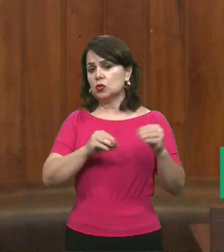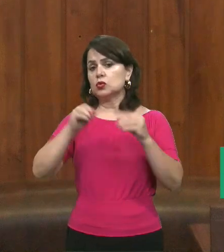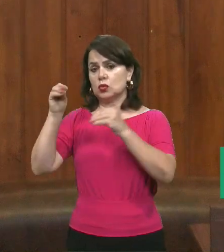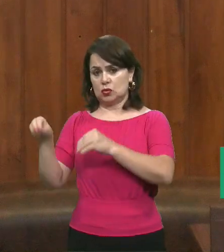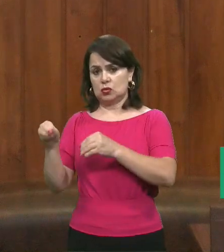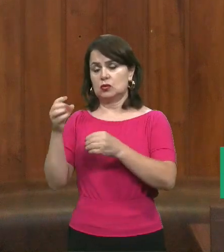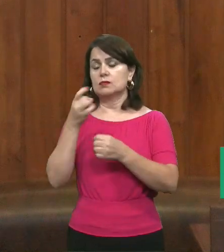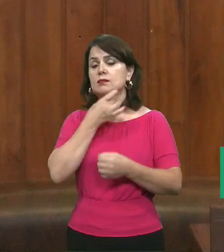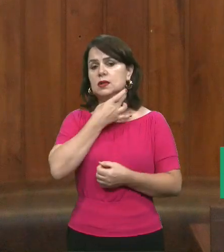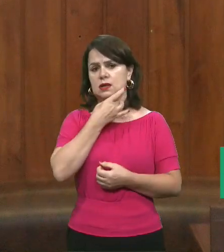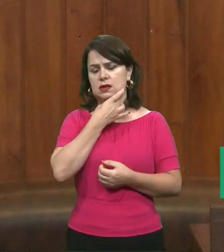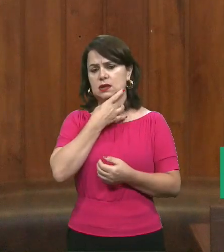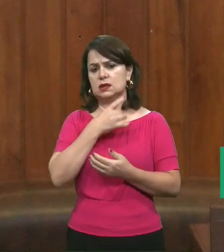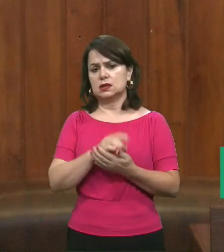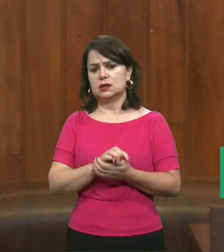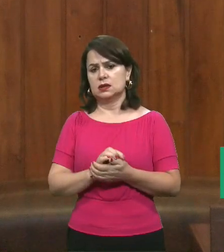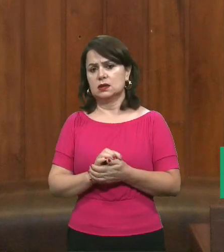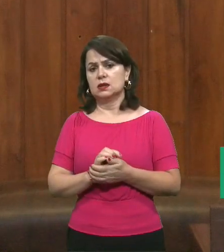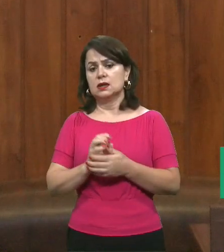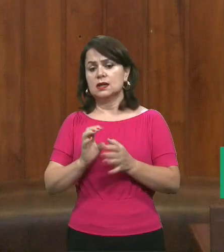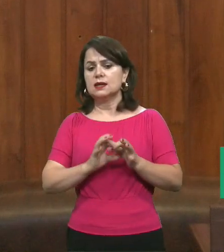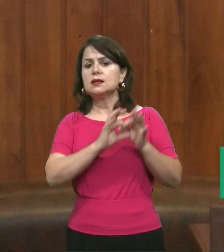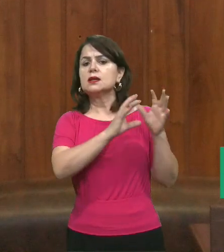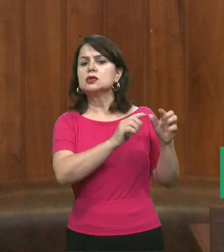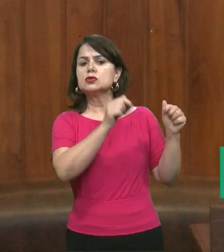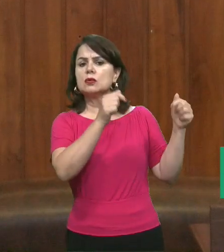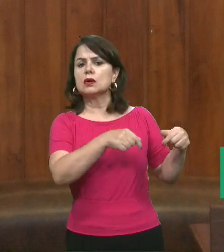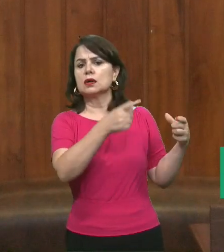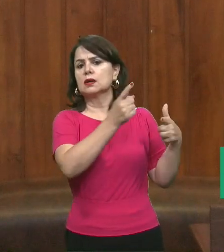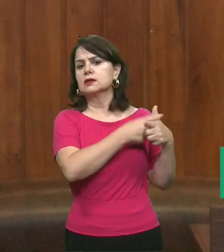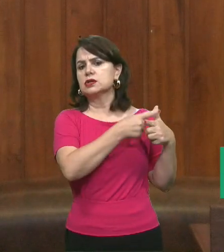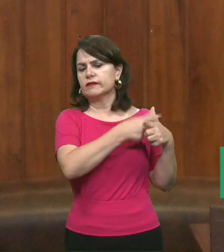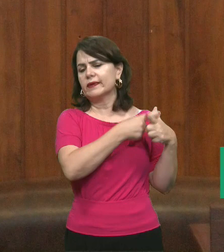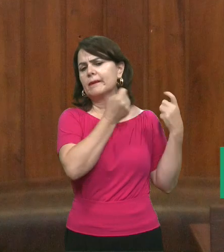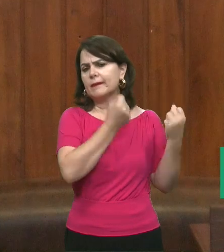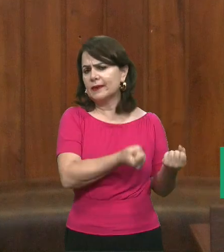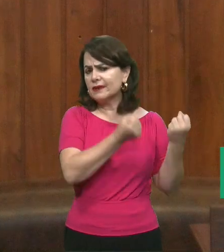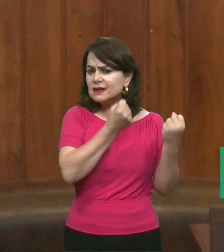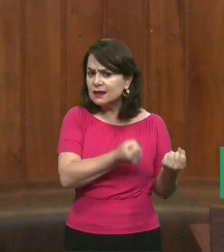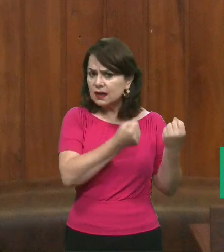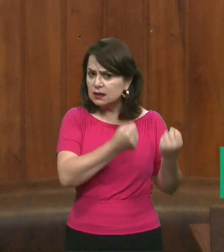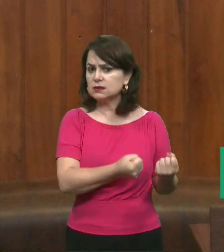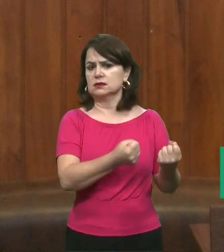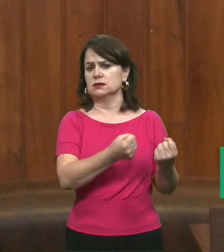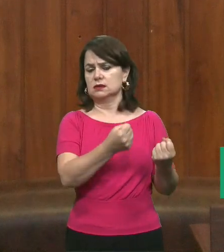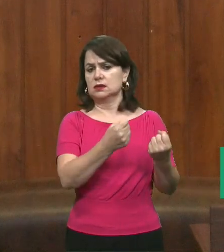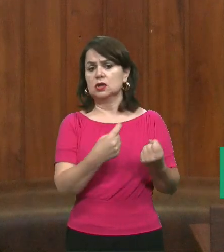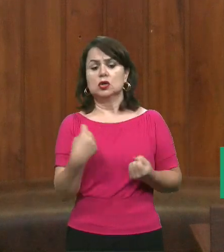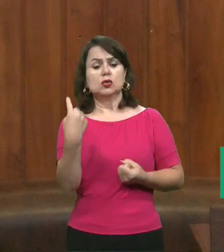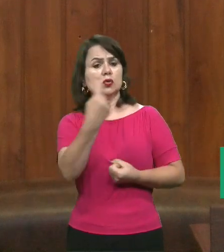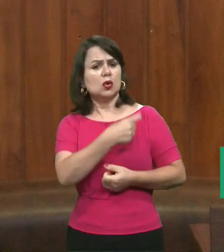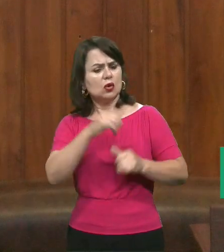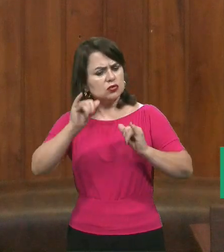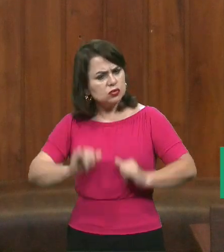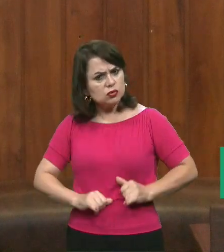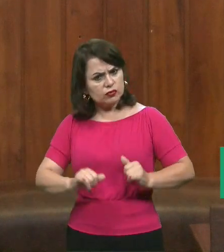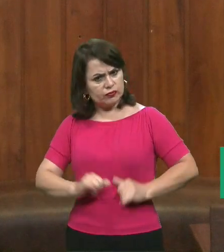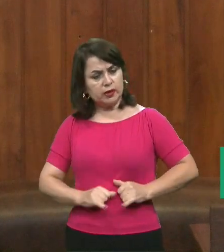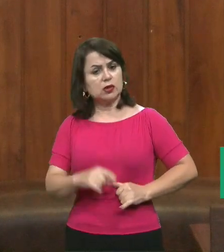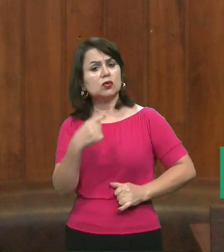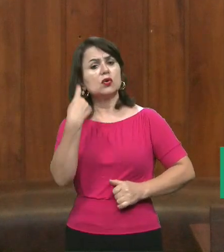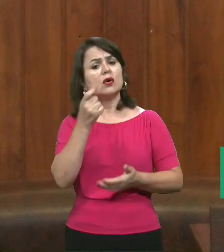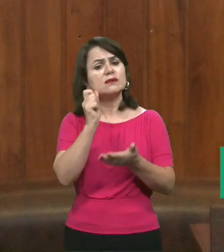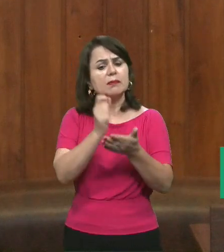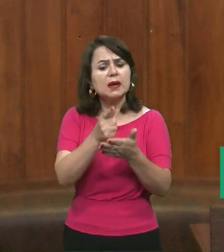cidade, criando, deixou buraco de dívidas para que nós, a população, pagasse, essas pessoas jamais